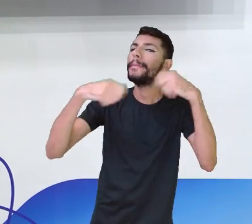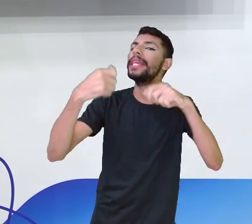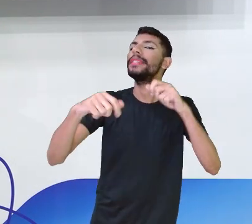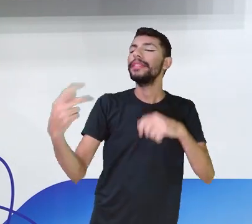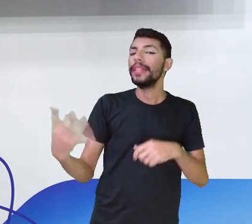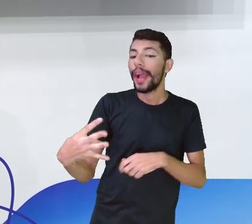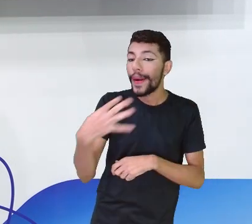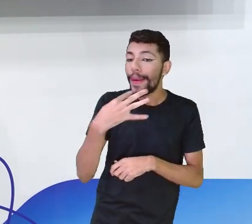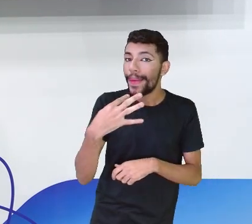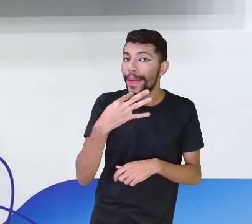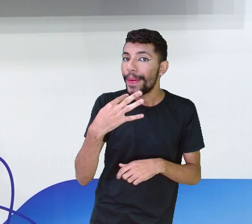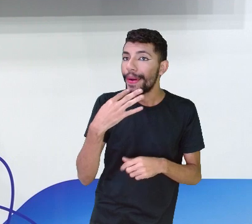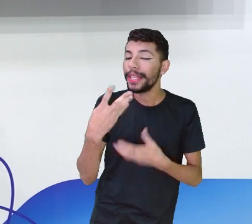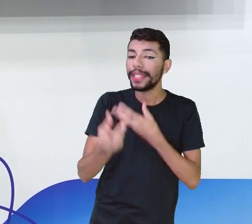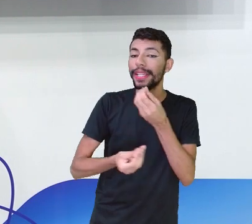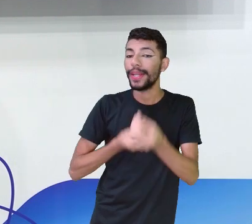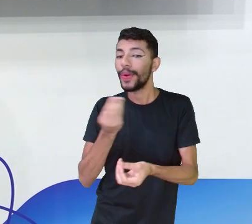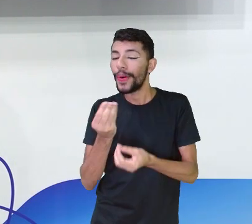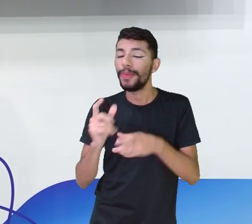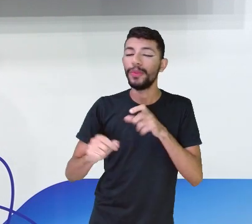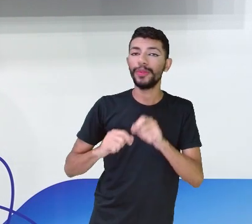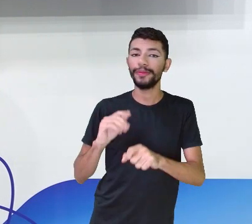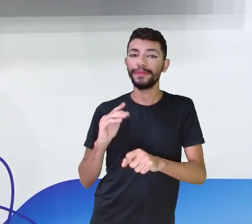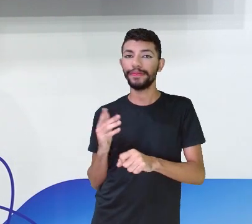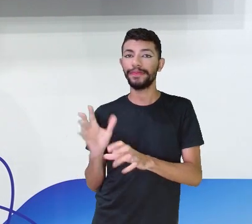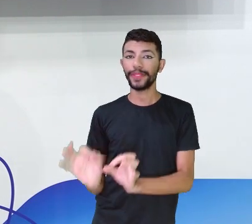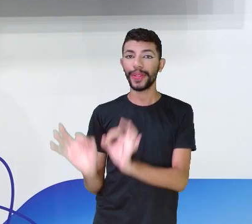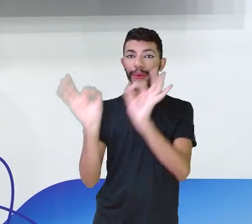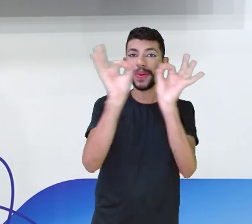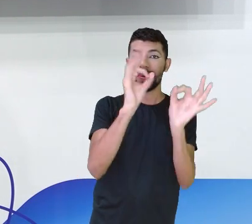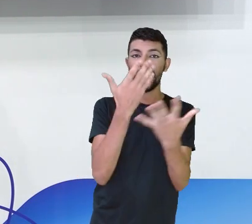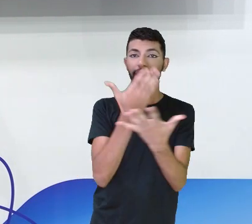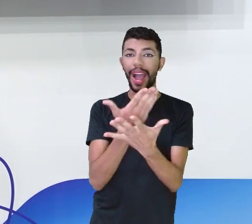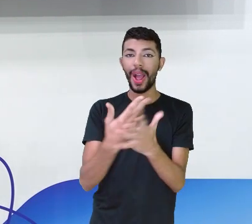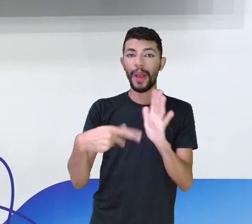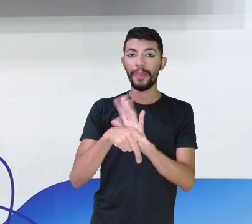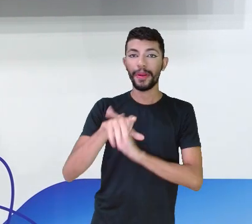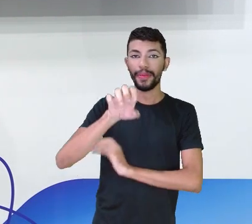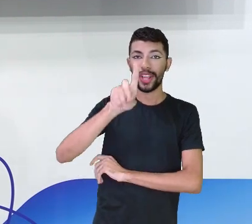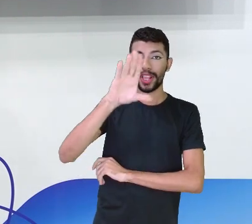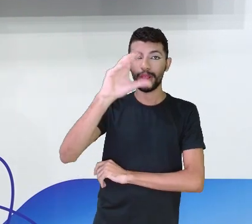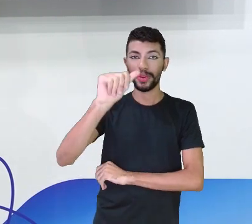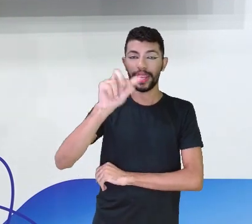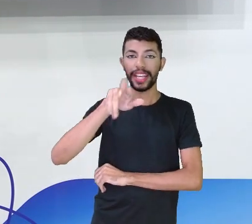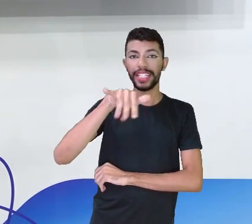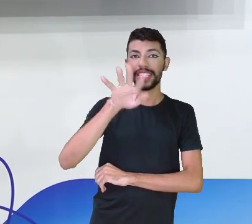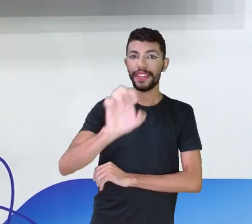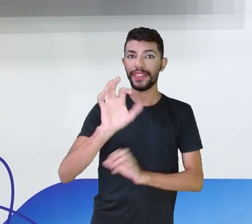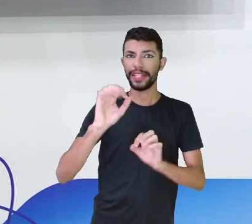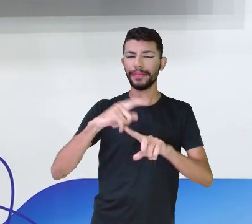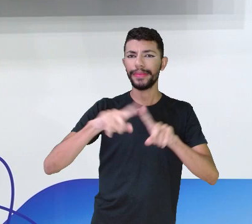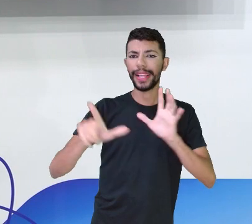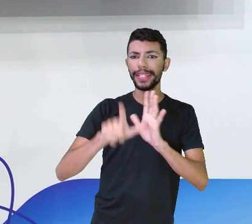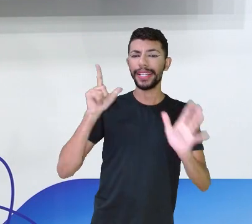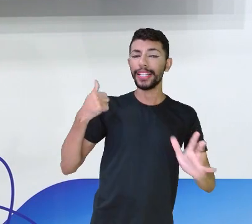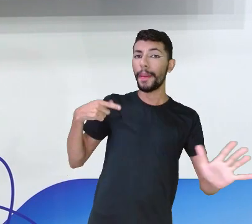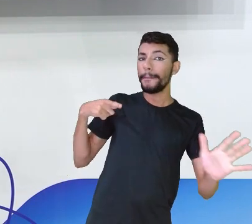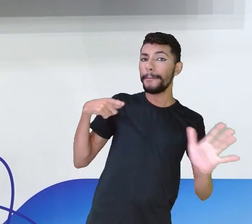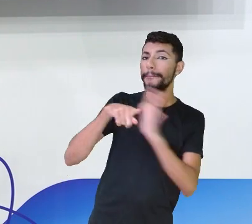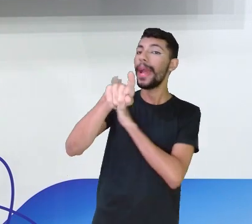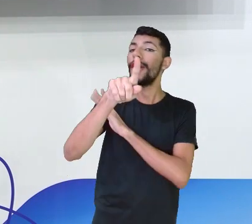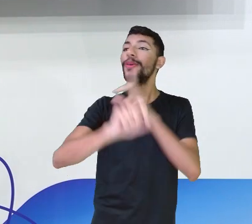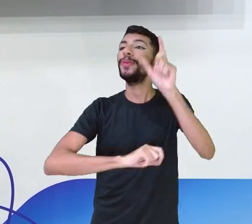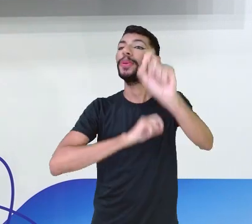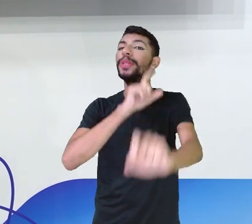escutar e saber como acessar as aulas do Educa Recife. Primeiramente, aquela pergunta que nunca